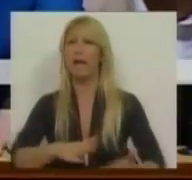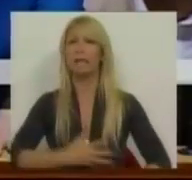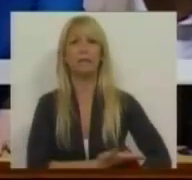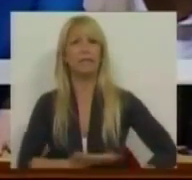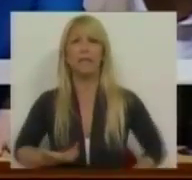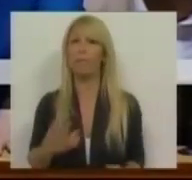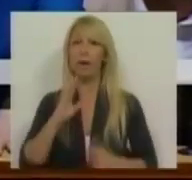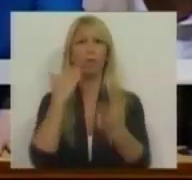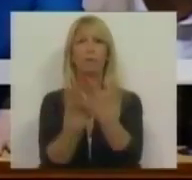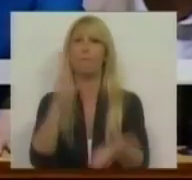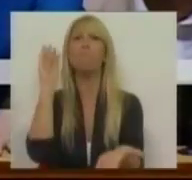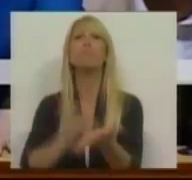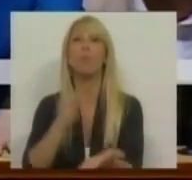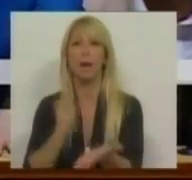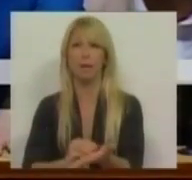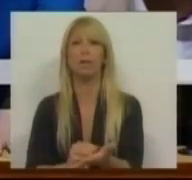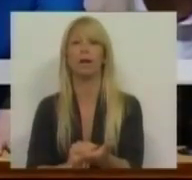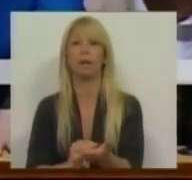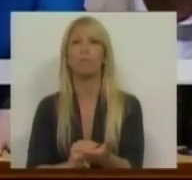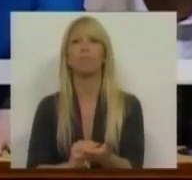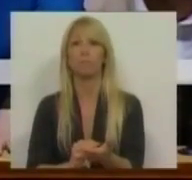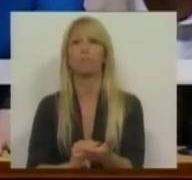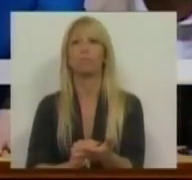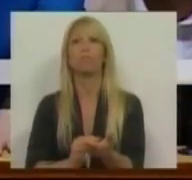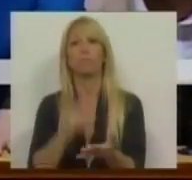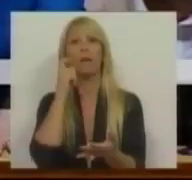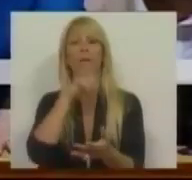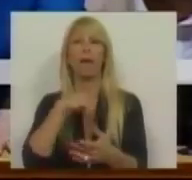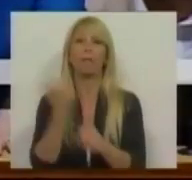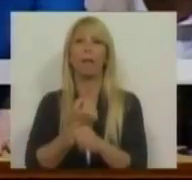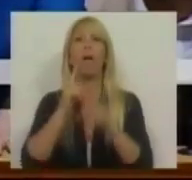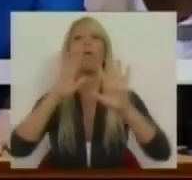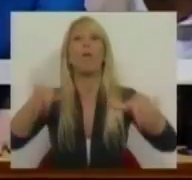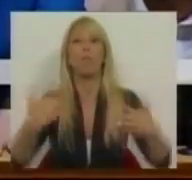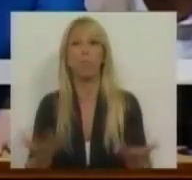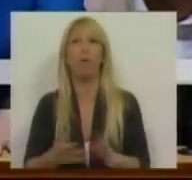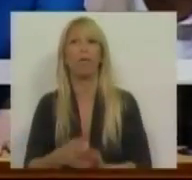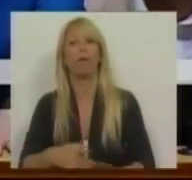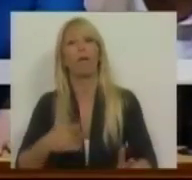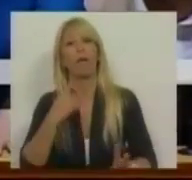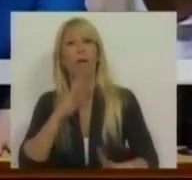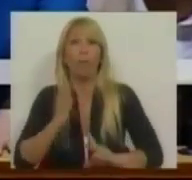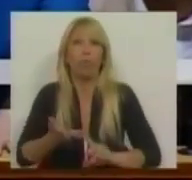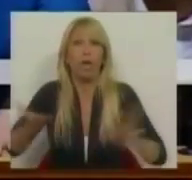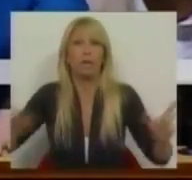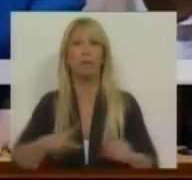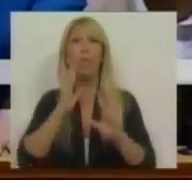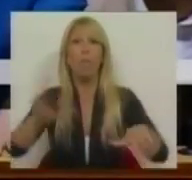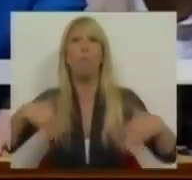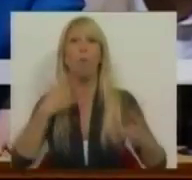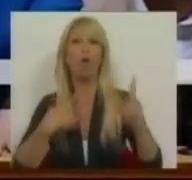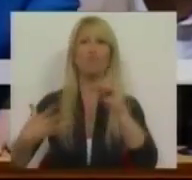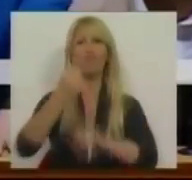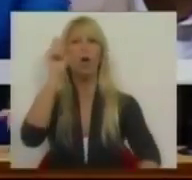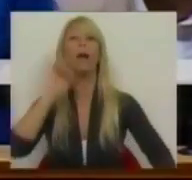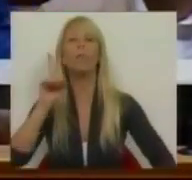cria pobreza, quem trabalha pode unir-se, pode ter conquistas importantes, pode ter a sensatez de dizer que basta